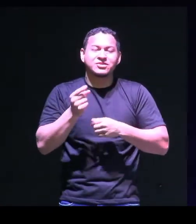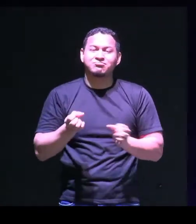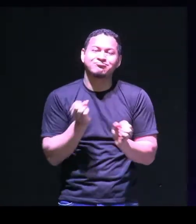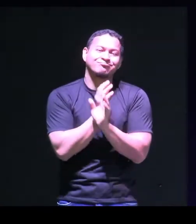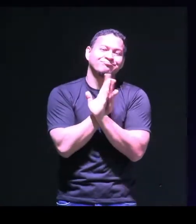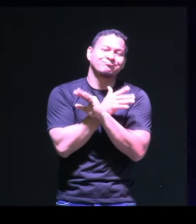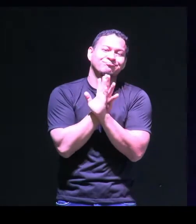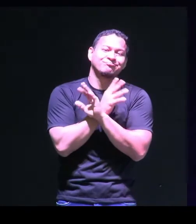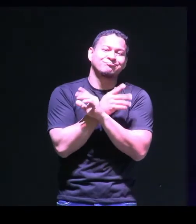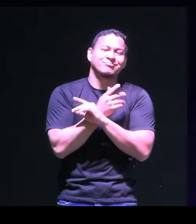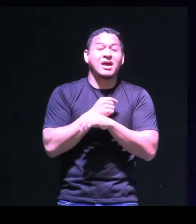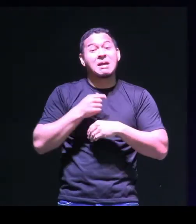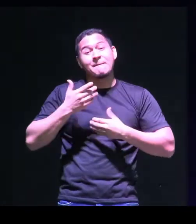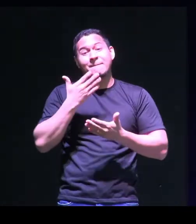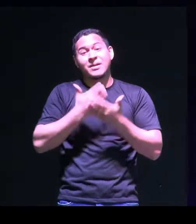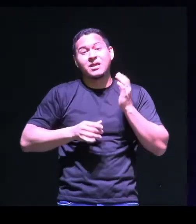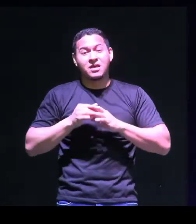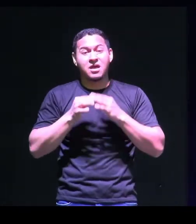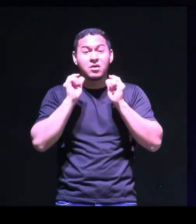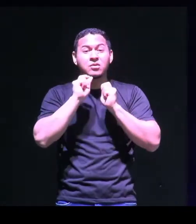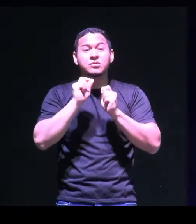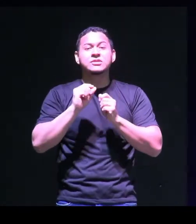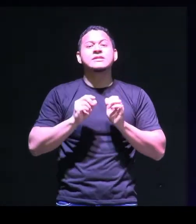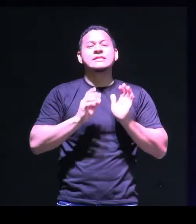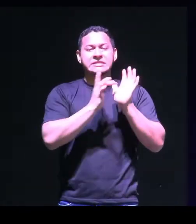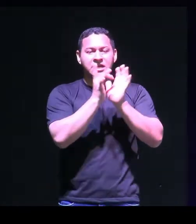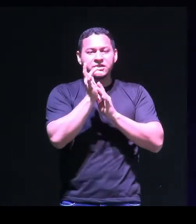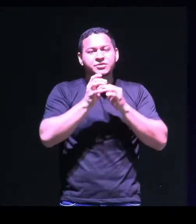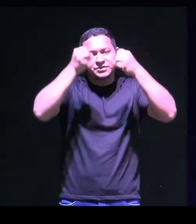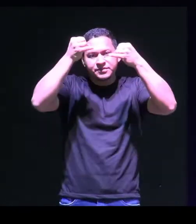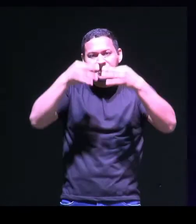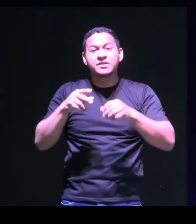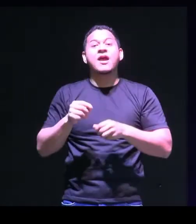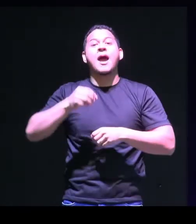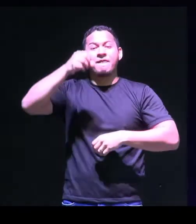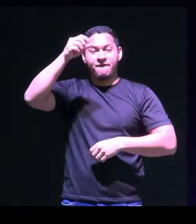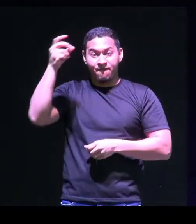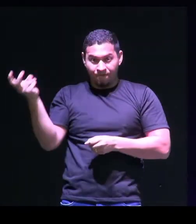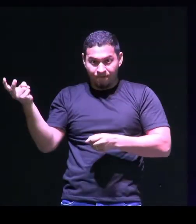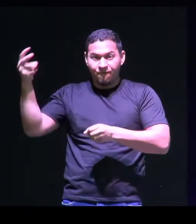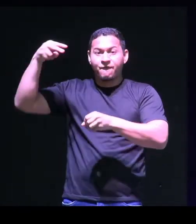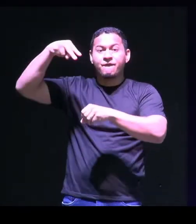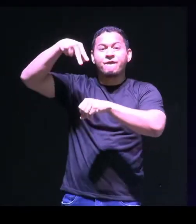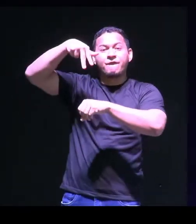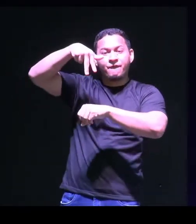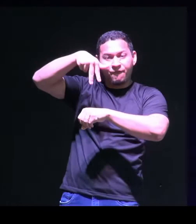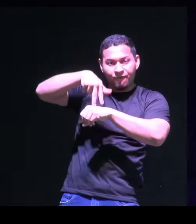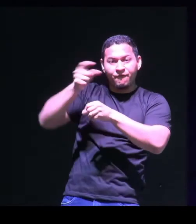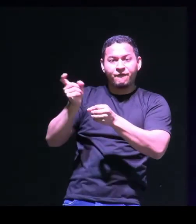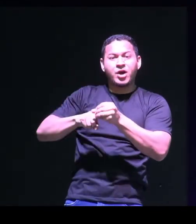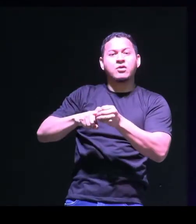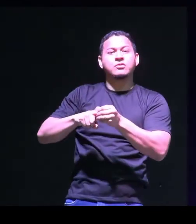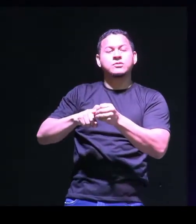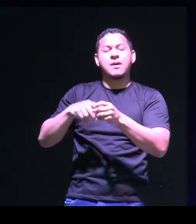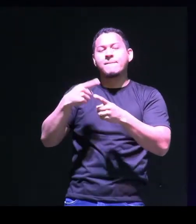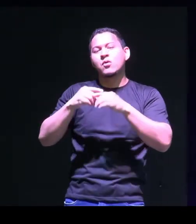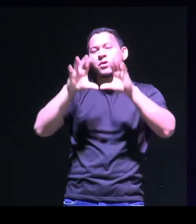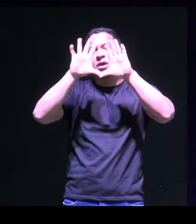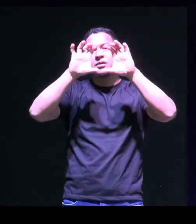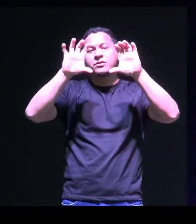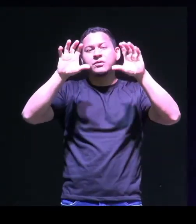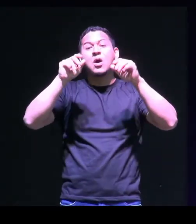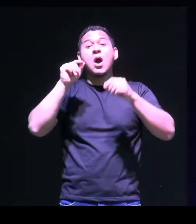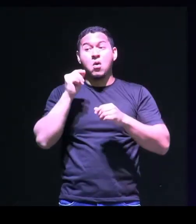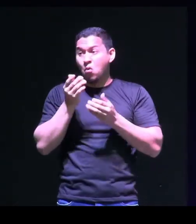que nós estamos dizendo que vai acontecer, que Jesus falou que brevemente virá. Porque o servo que foi encontrado